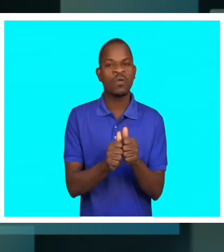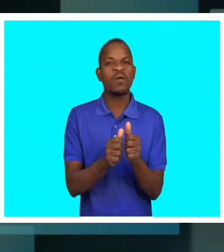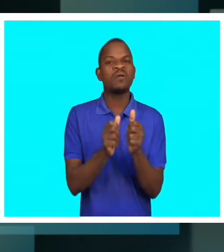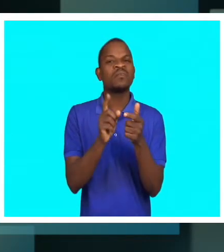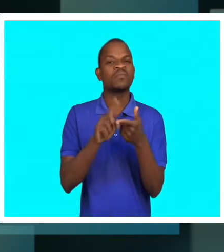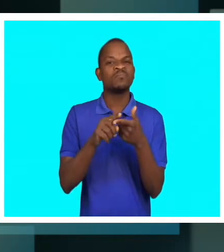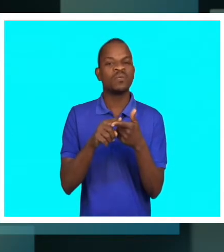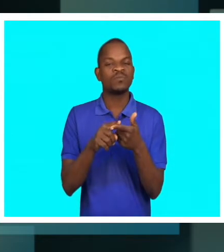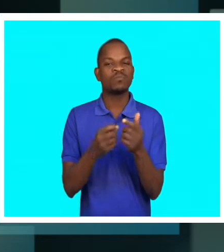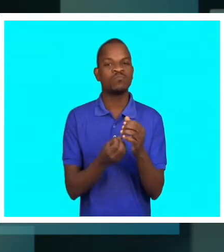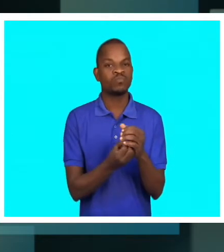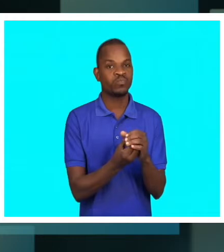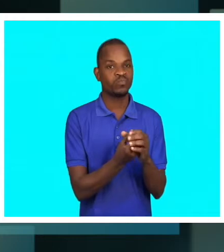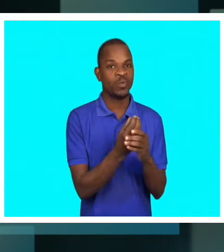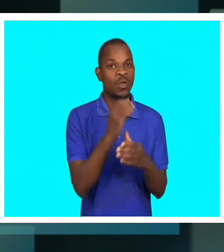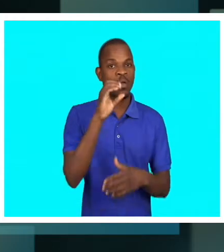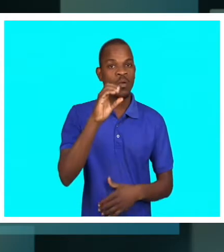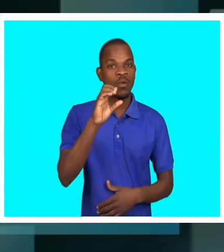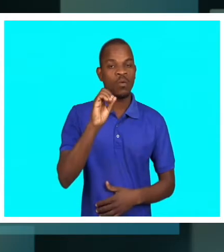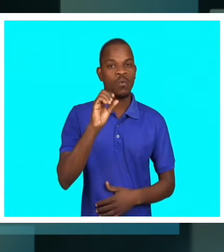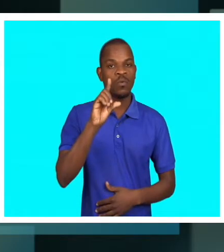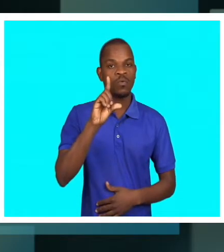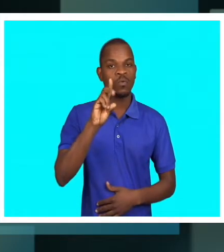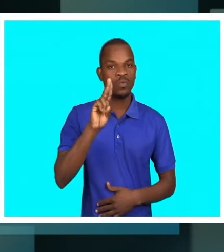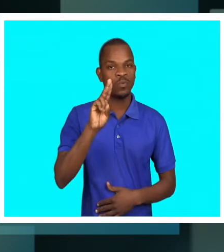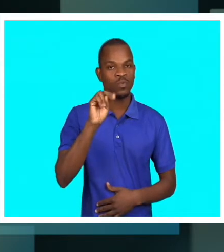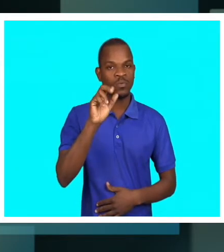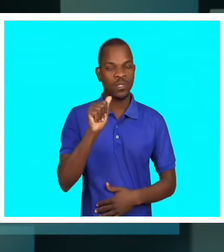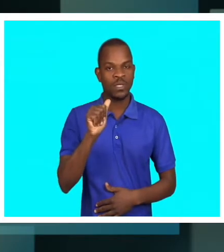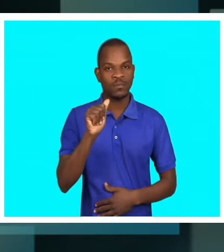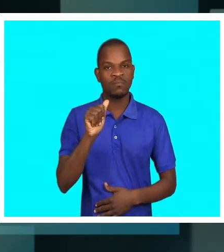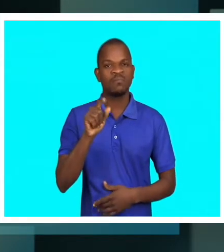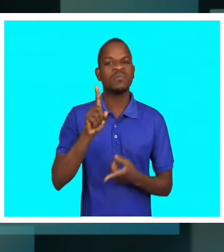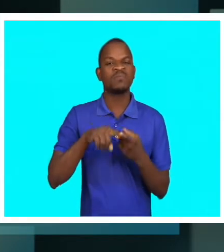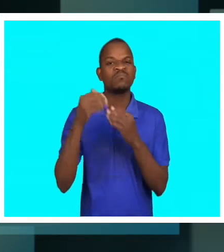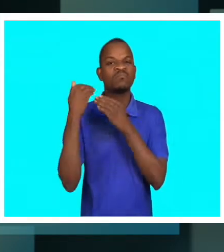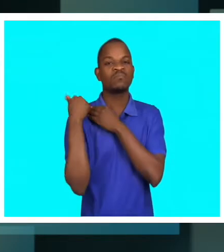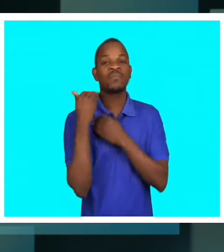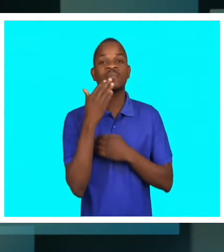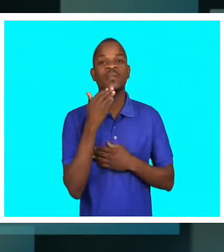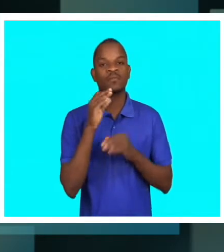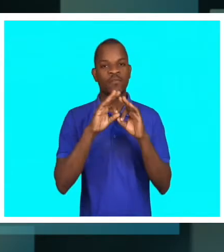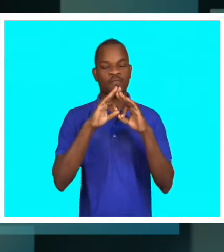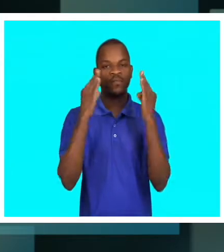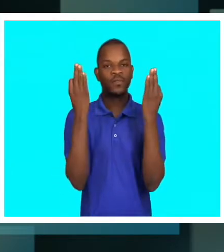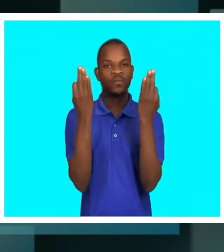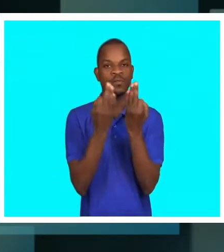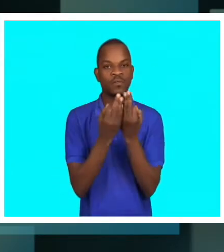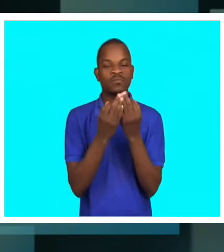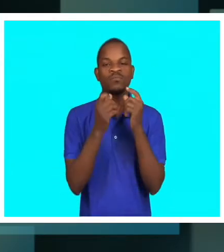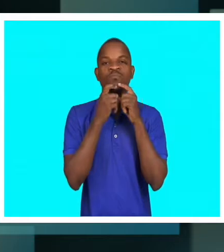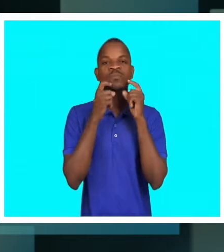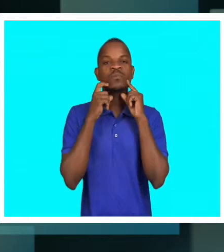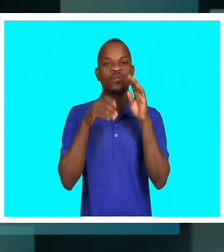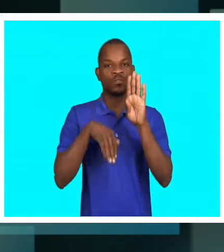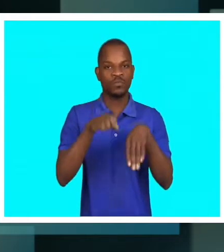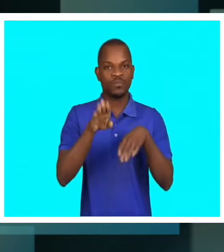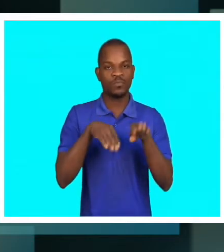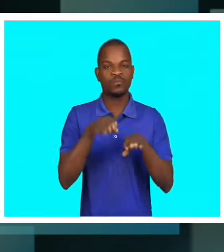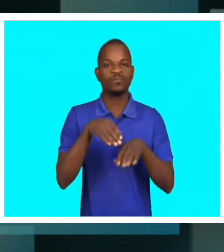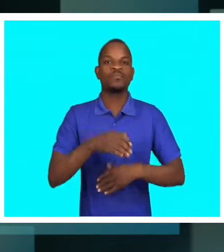nacionais com destaque para a Academia Marco Luna em Namaacha que está sob a gestão da